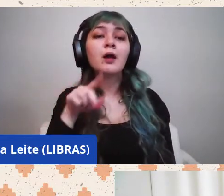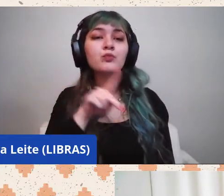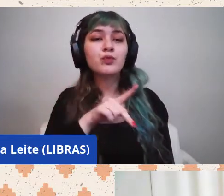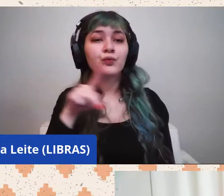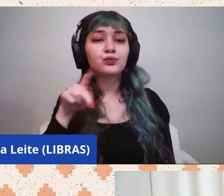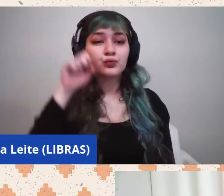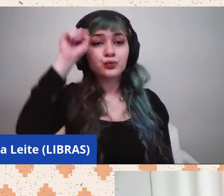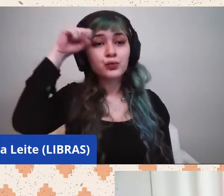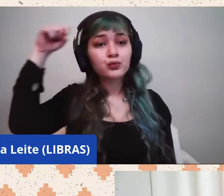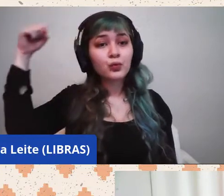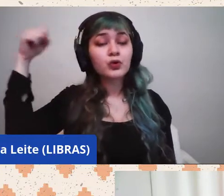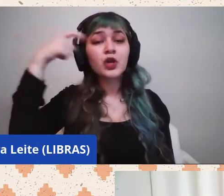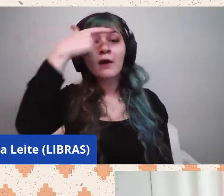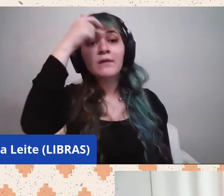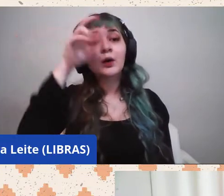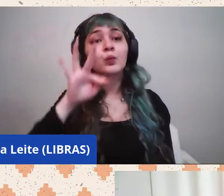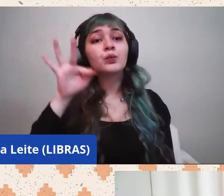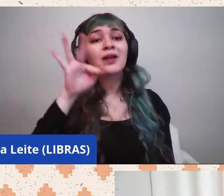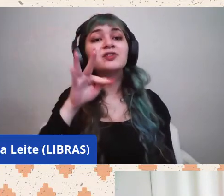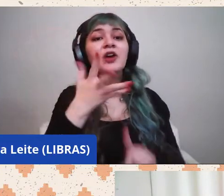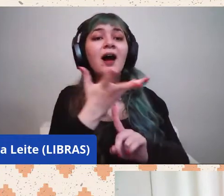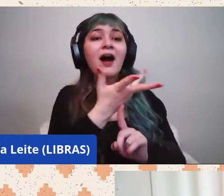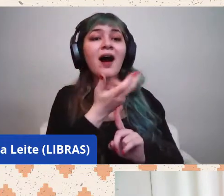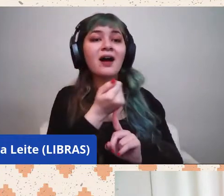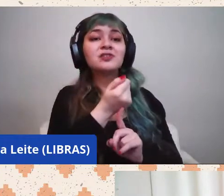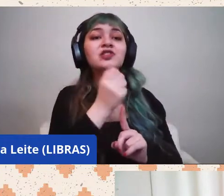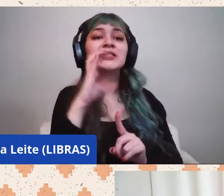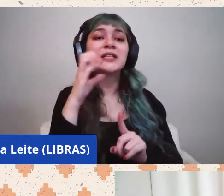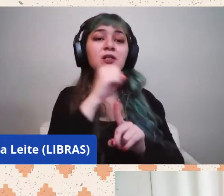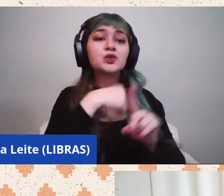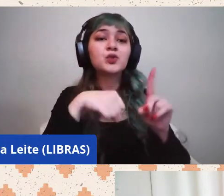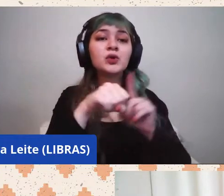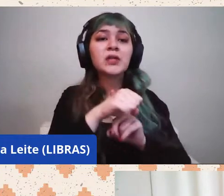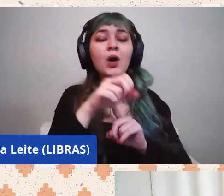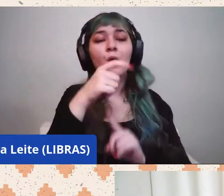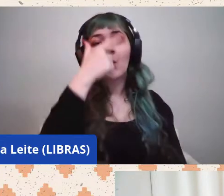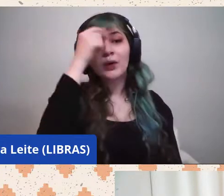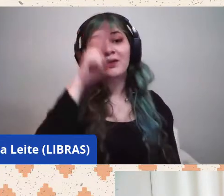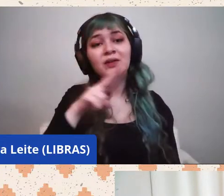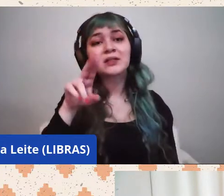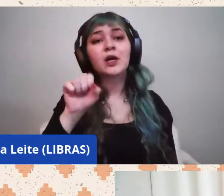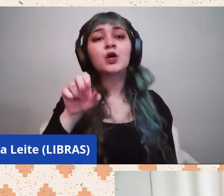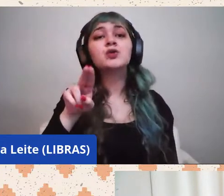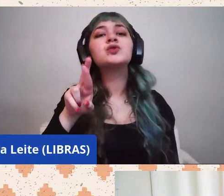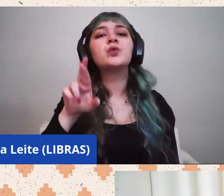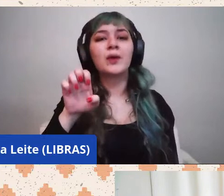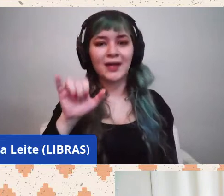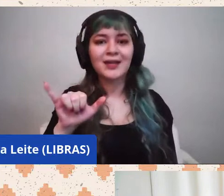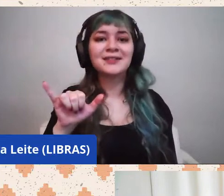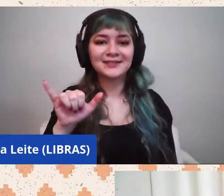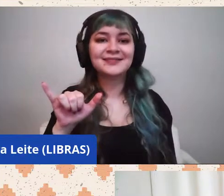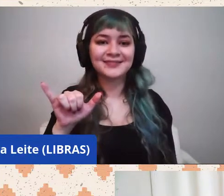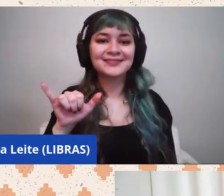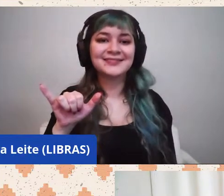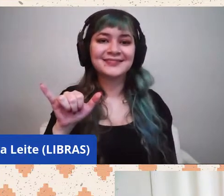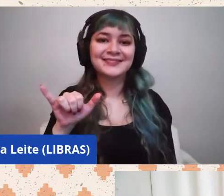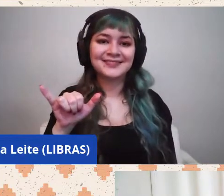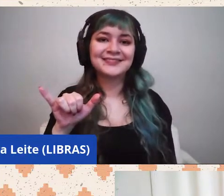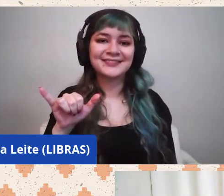de Sociologia da Faculdade de Artes e Ciências Sociais da University of Surrey. Surrey?